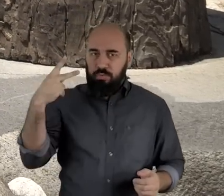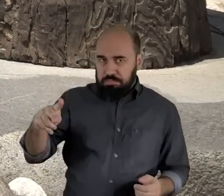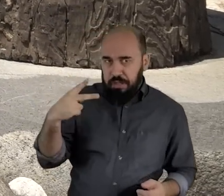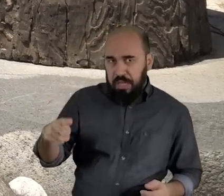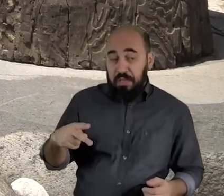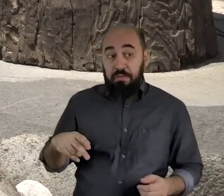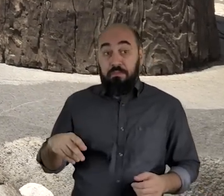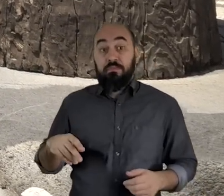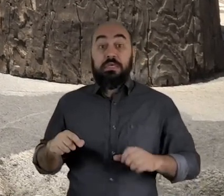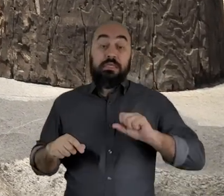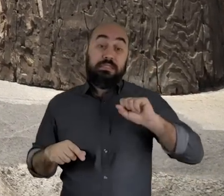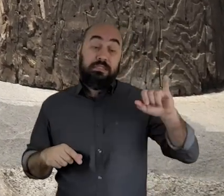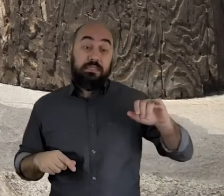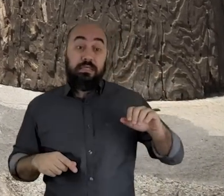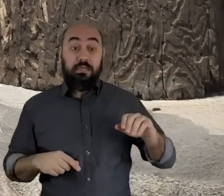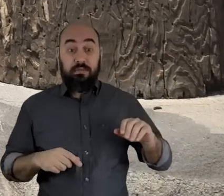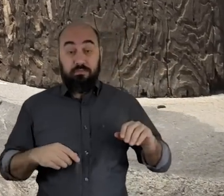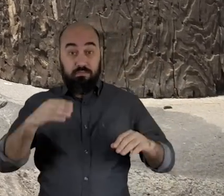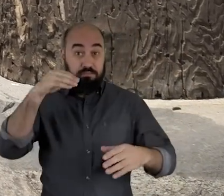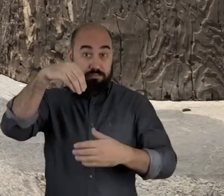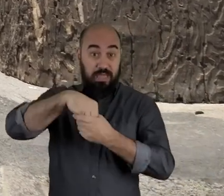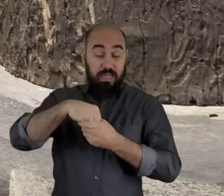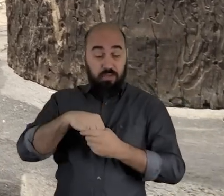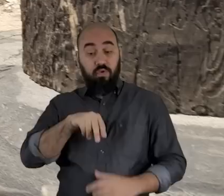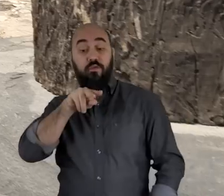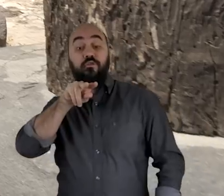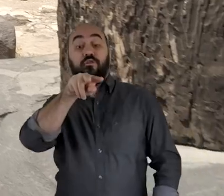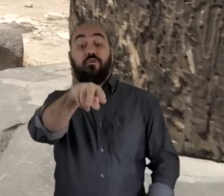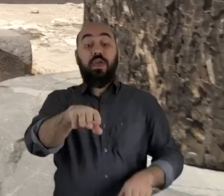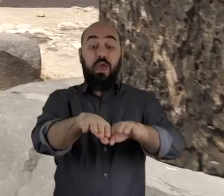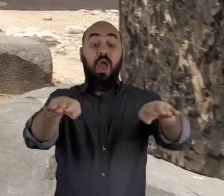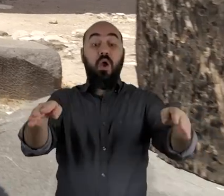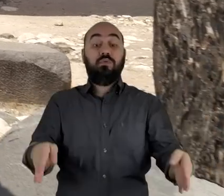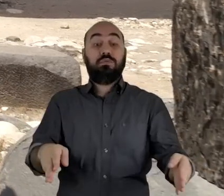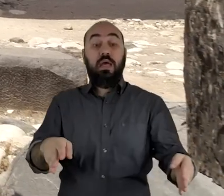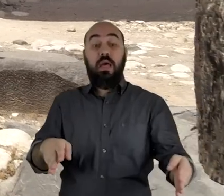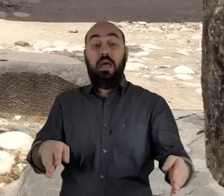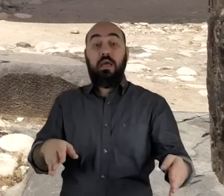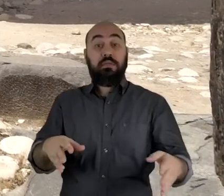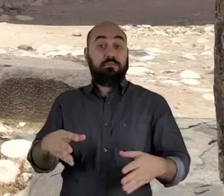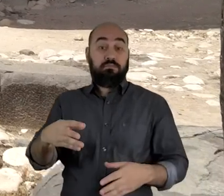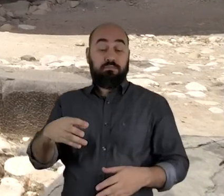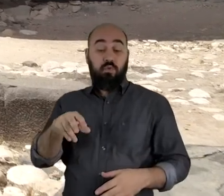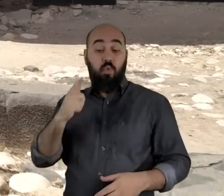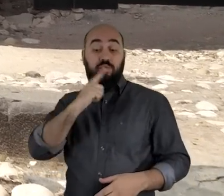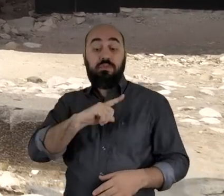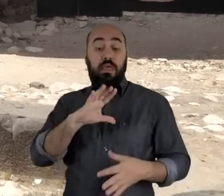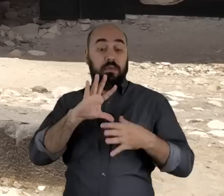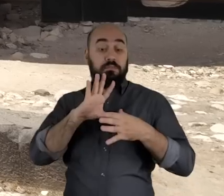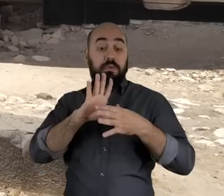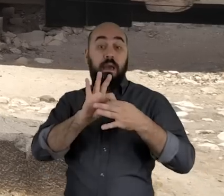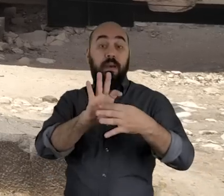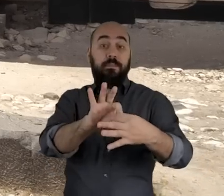quem estava dentro conseguiria ver o altar daqui e tudo se harmoniza. Todos os elementos